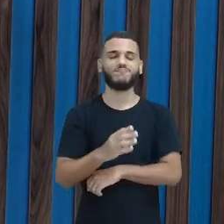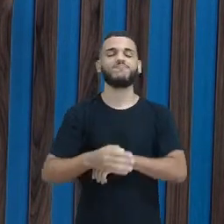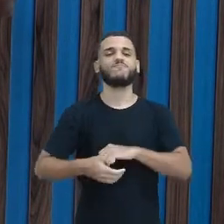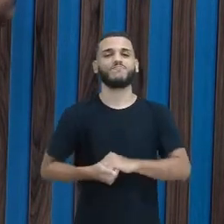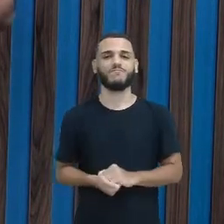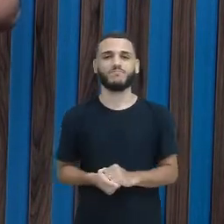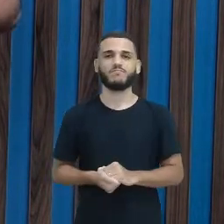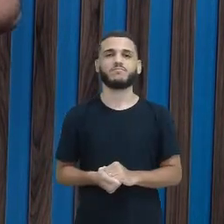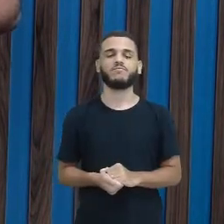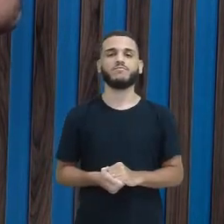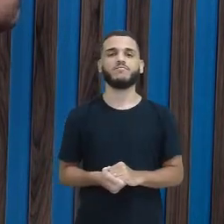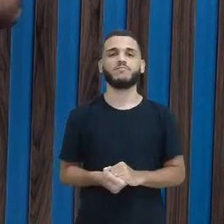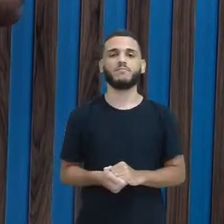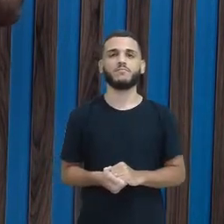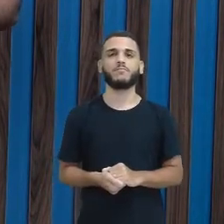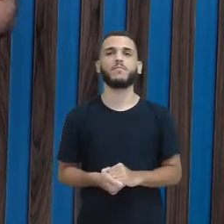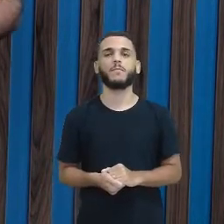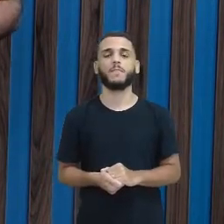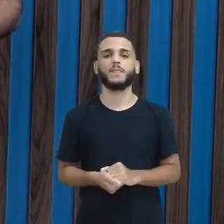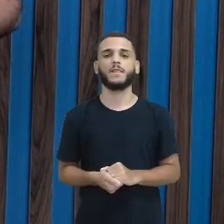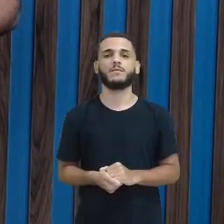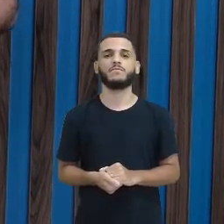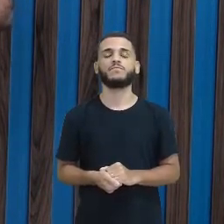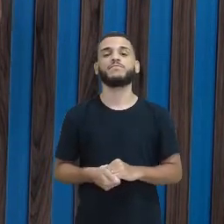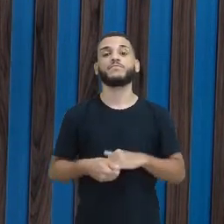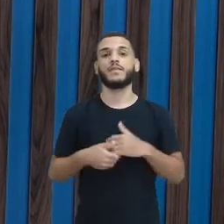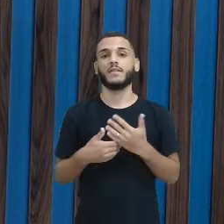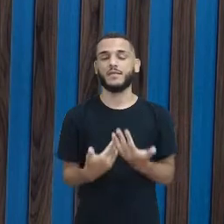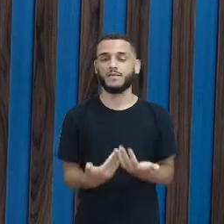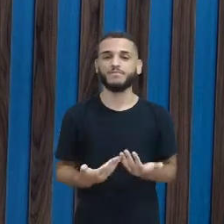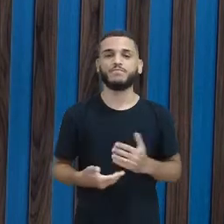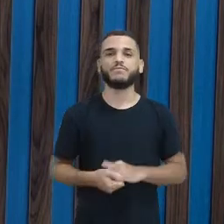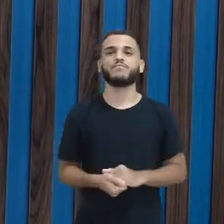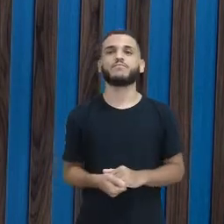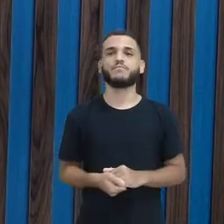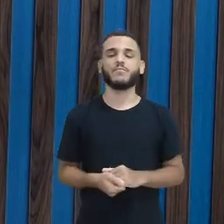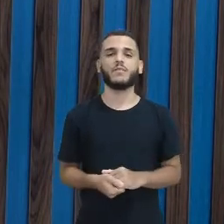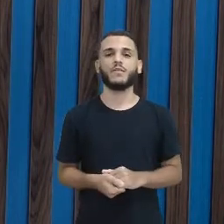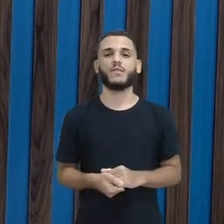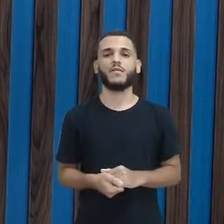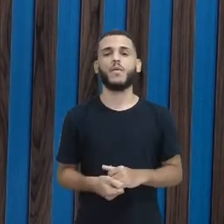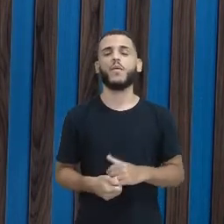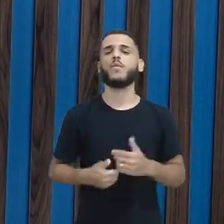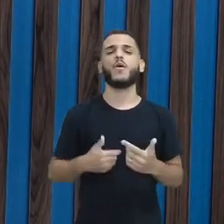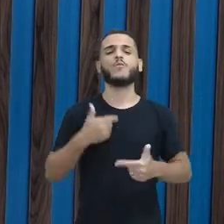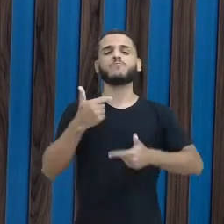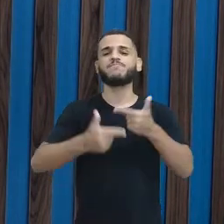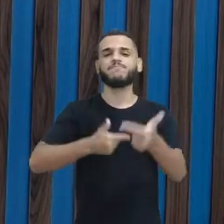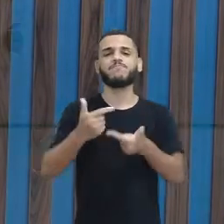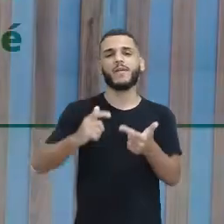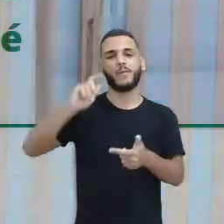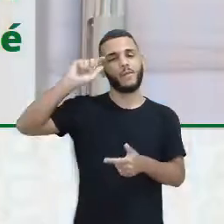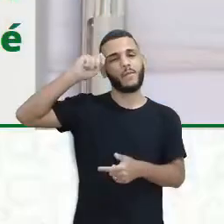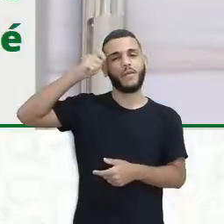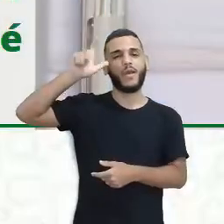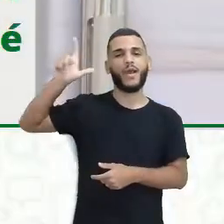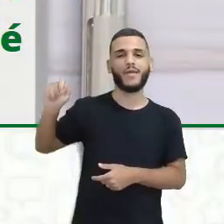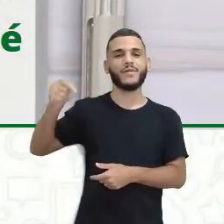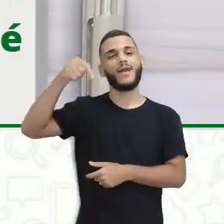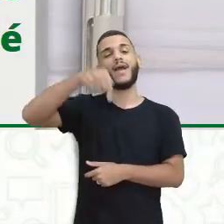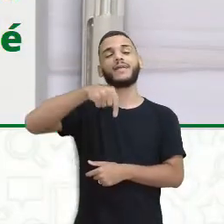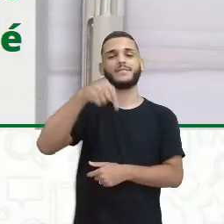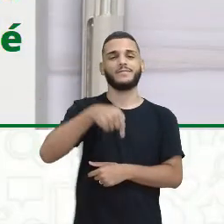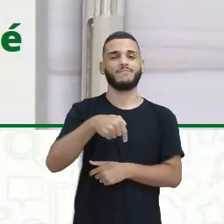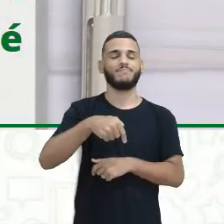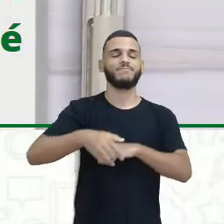né? Outra questão que a gente tem que colocar para vocês. Então, qual era o trabalho dos africanos aqui no